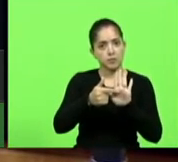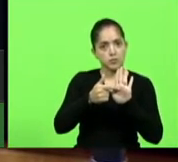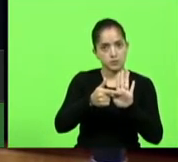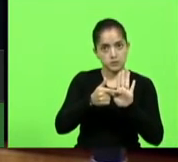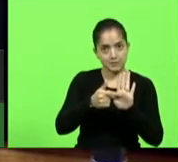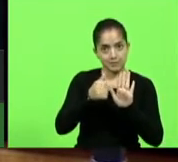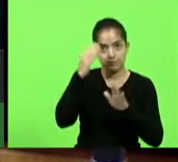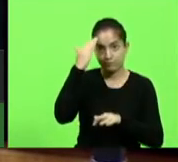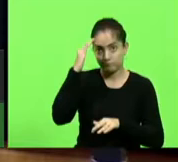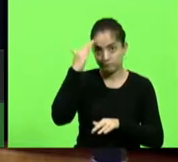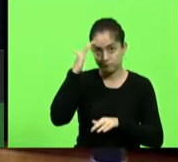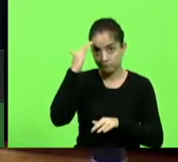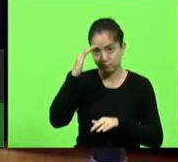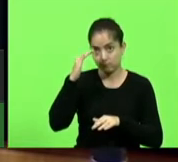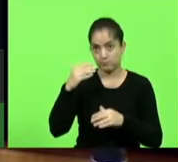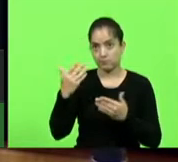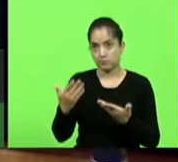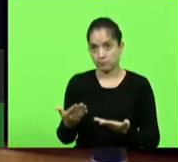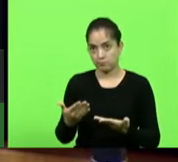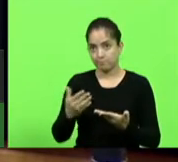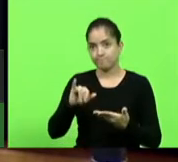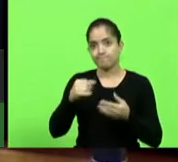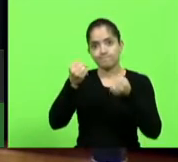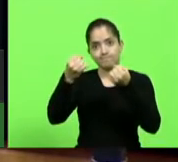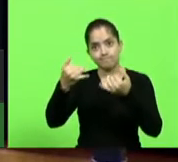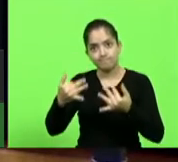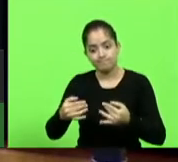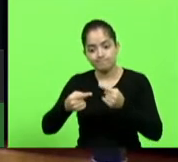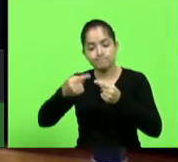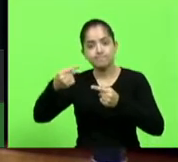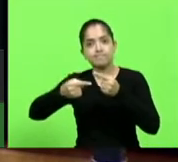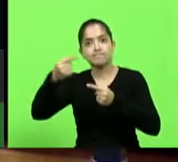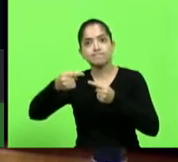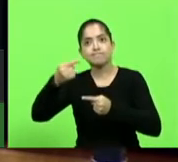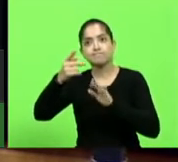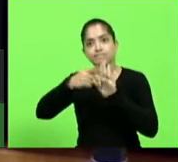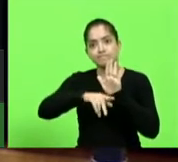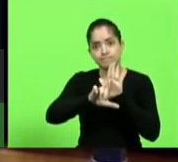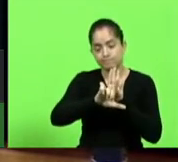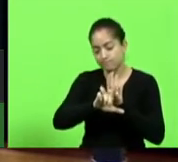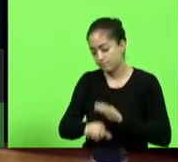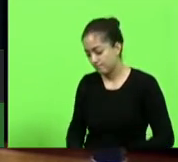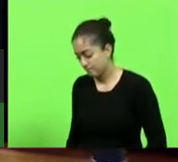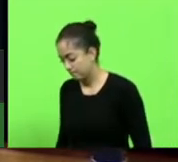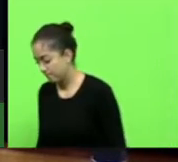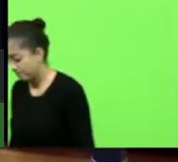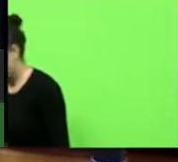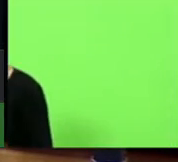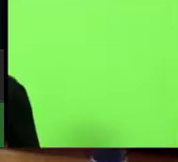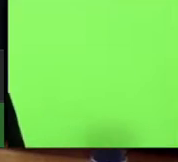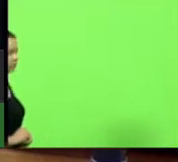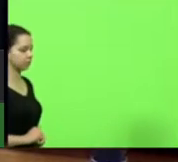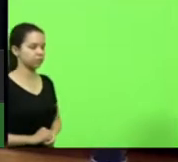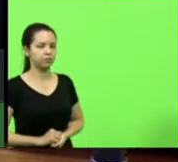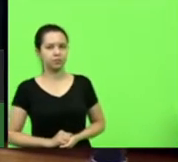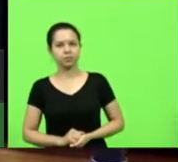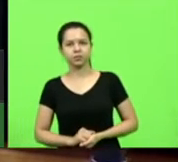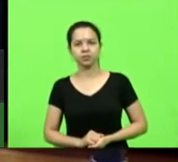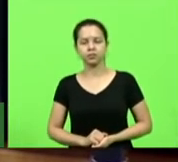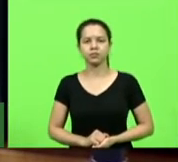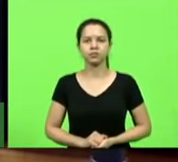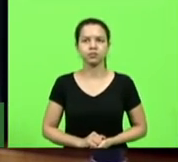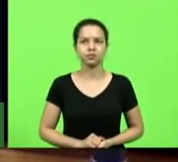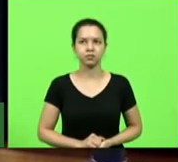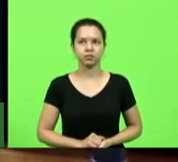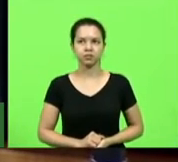que a justificativa, ela não está em acordo com o conteúdo do projeto de lei. É isso. Obrigado, presidente.